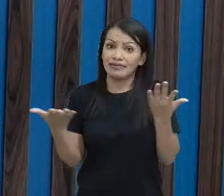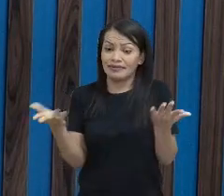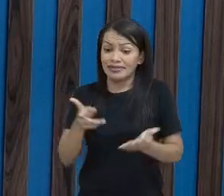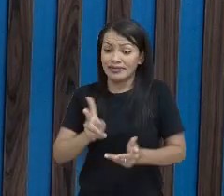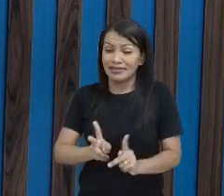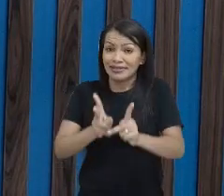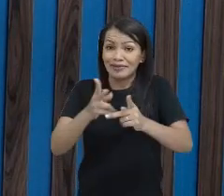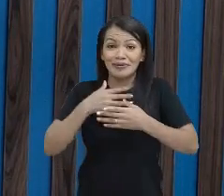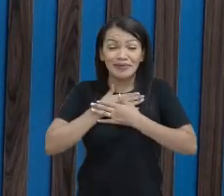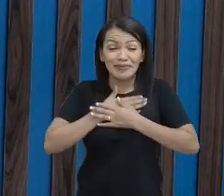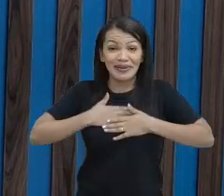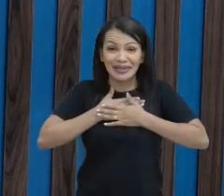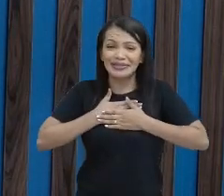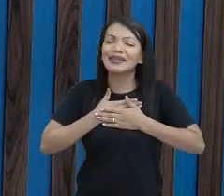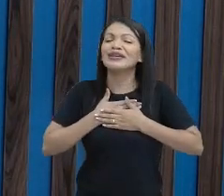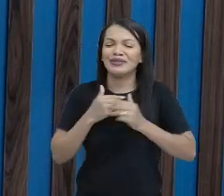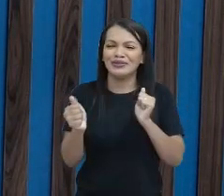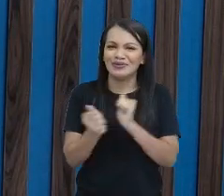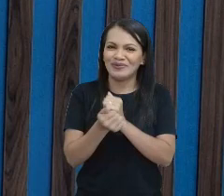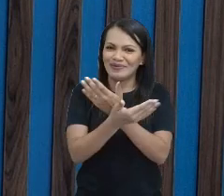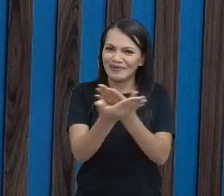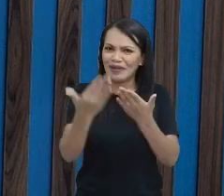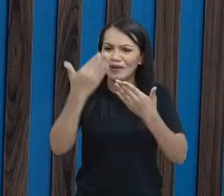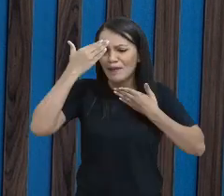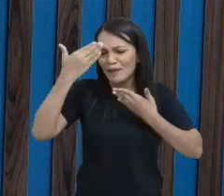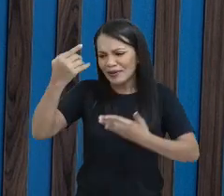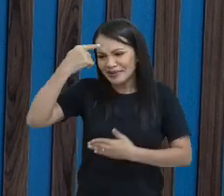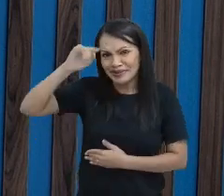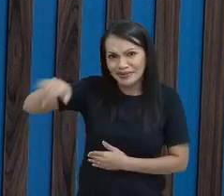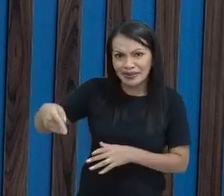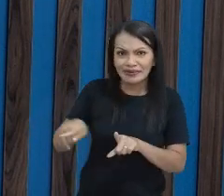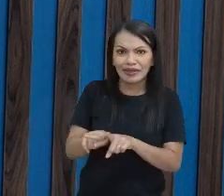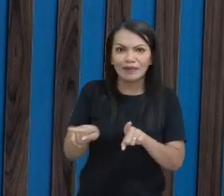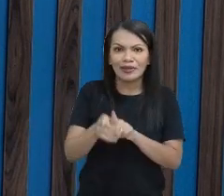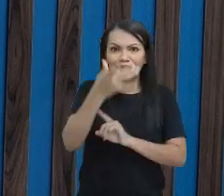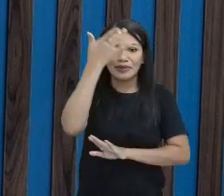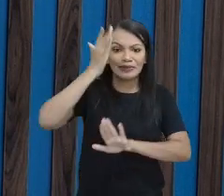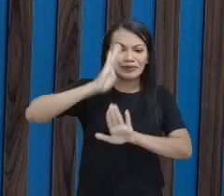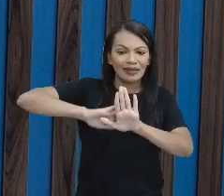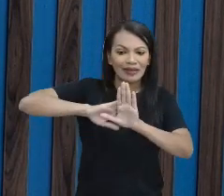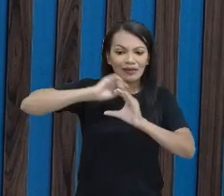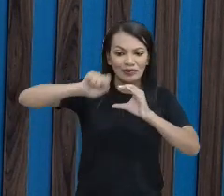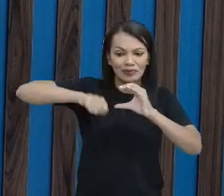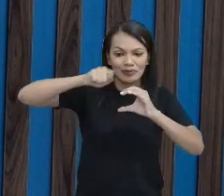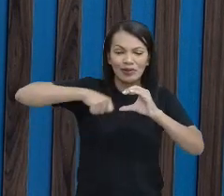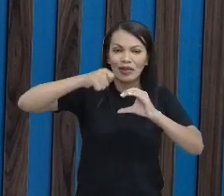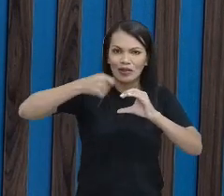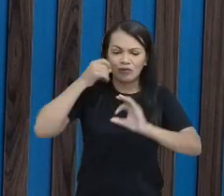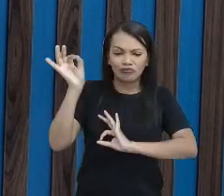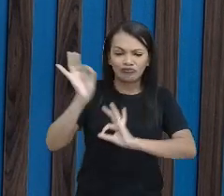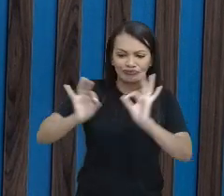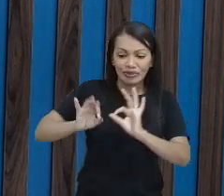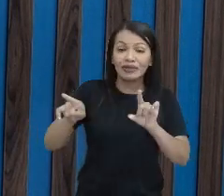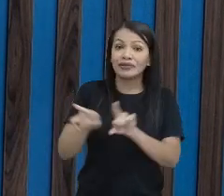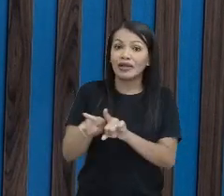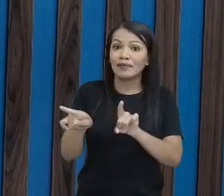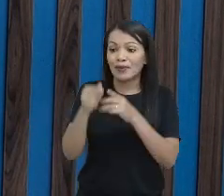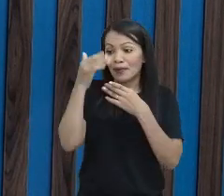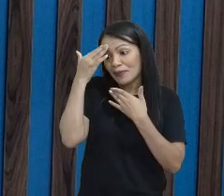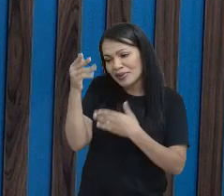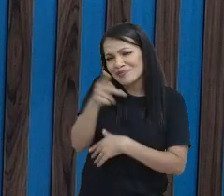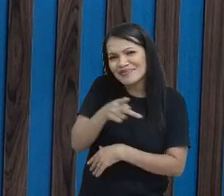como sempre, foi um prazer estar aqui. Obrigada, Jéssica. Obrigada à produção que permite que as aulas cheguem até vocês. Obrigada à